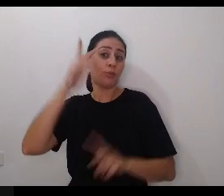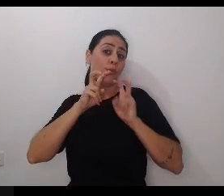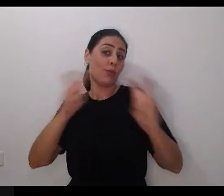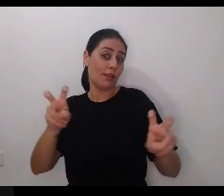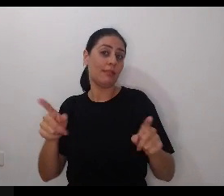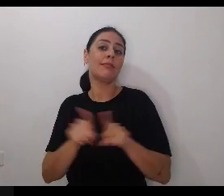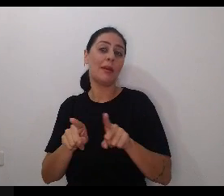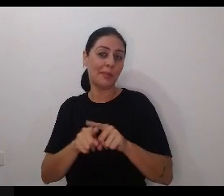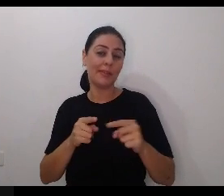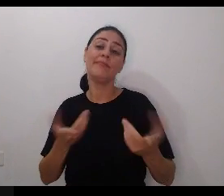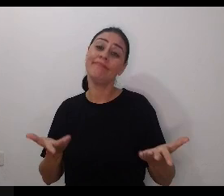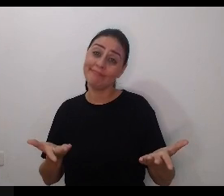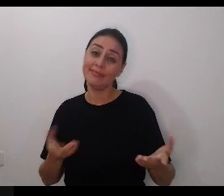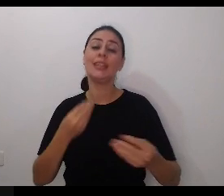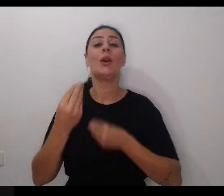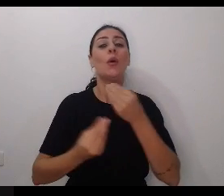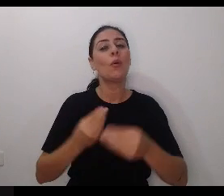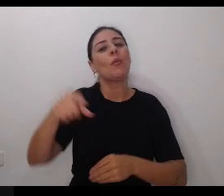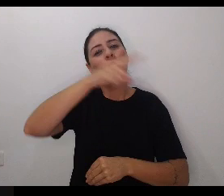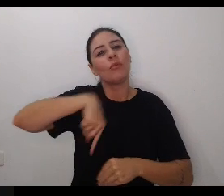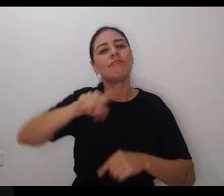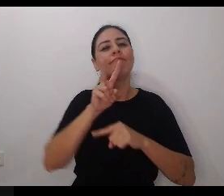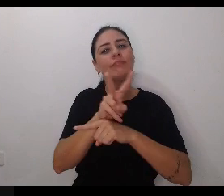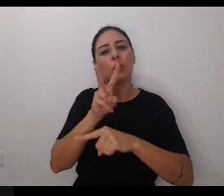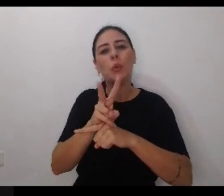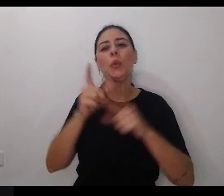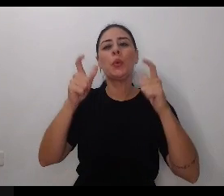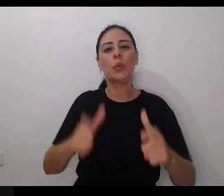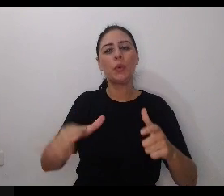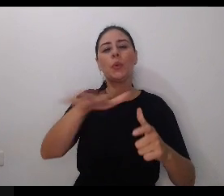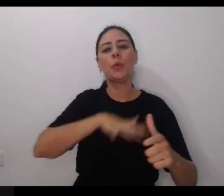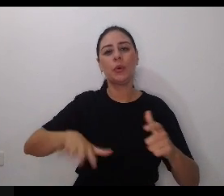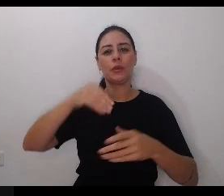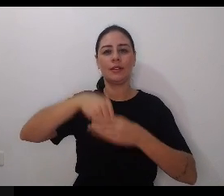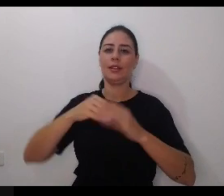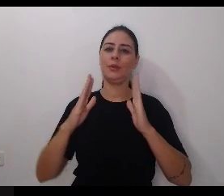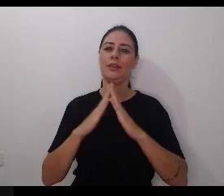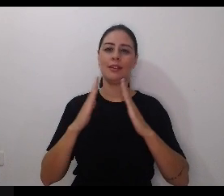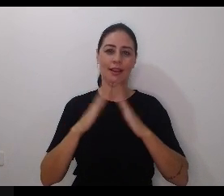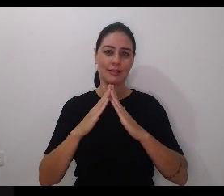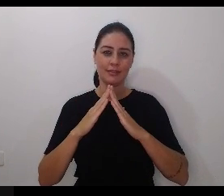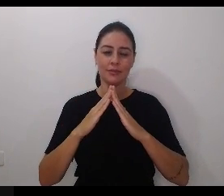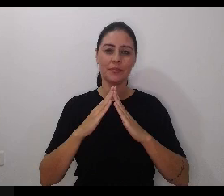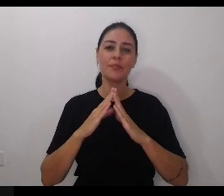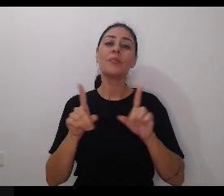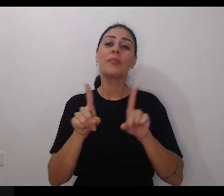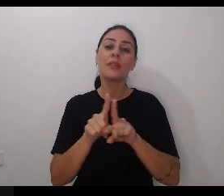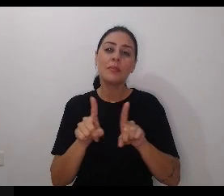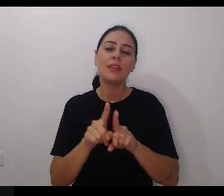está reagindo. Então, não adianta a gente pedir para a criança não gritar, por exemplo, se a gente está gritando com ela o tempo inteiro.